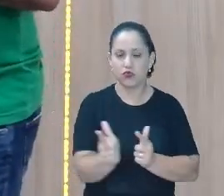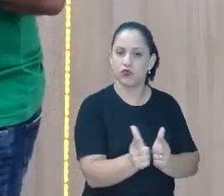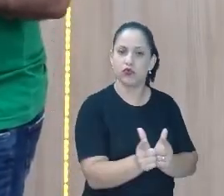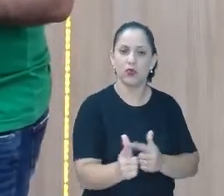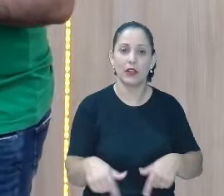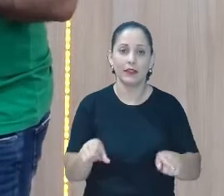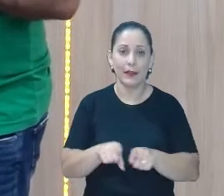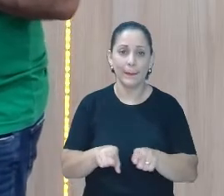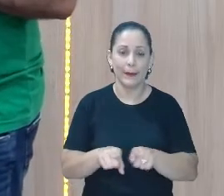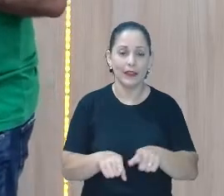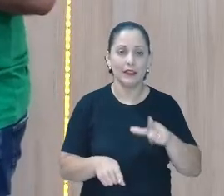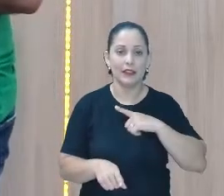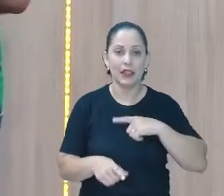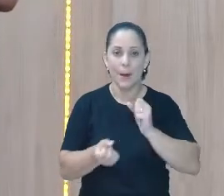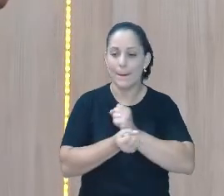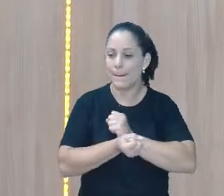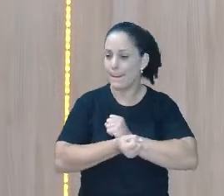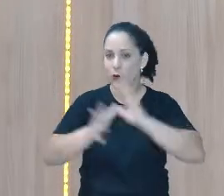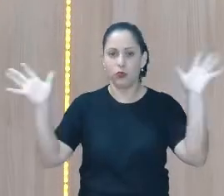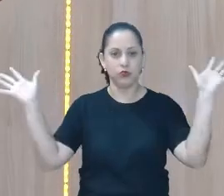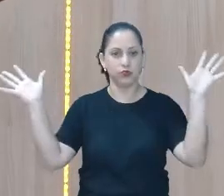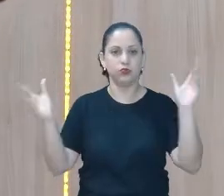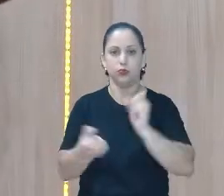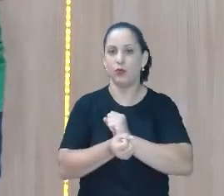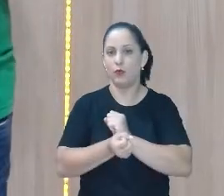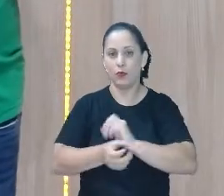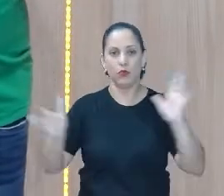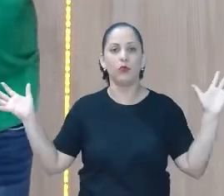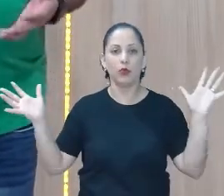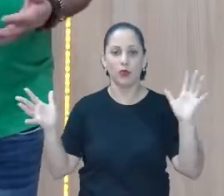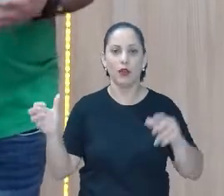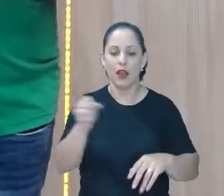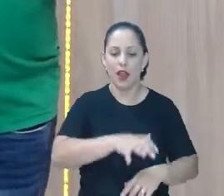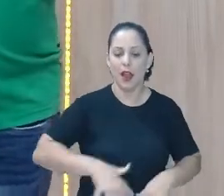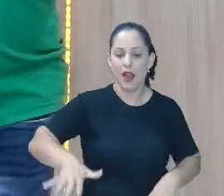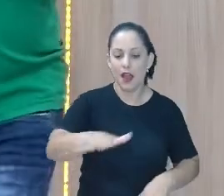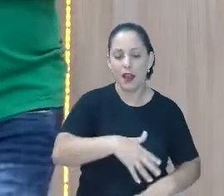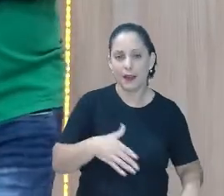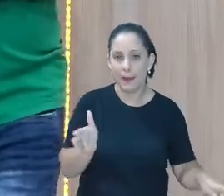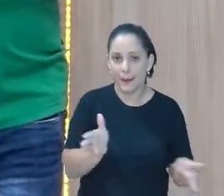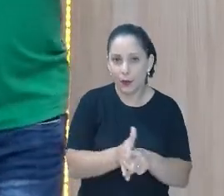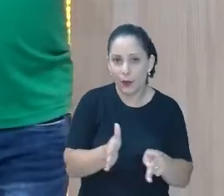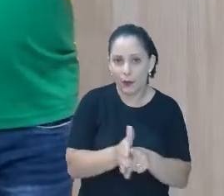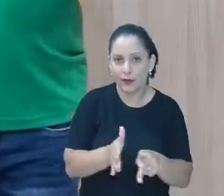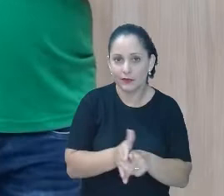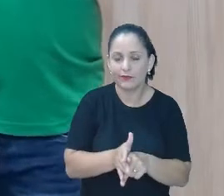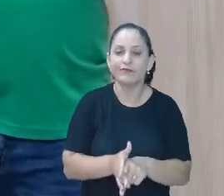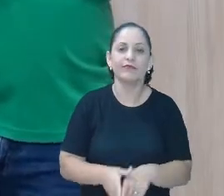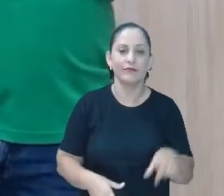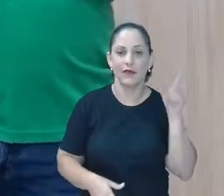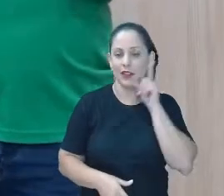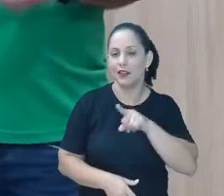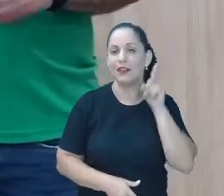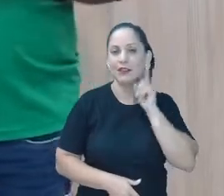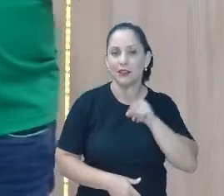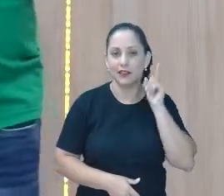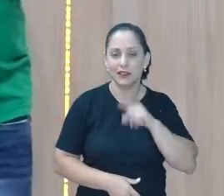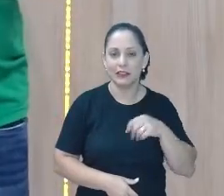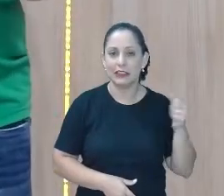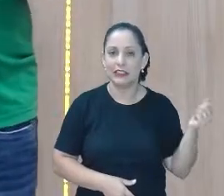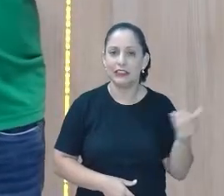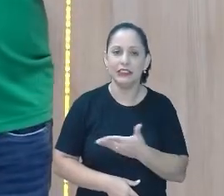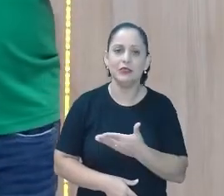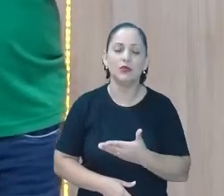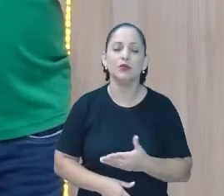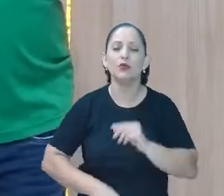que é o bombardeio, né, da base americana de Pearl Harbor, né, pelos japoneses, e isso vai fazer com que eles entrem, né,